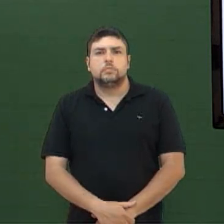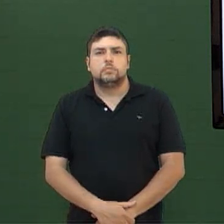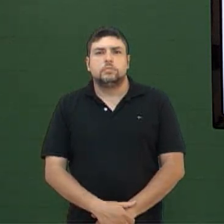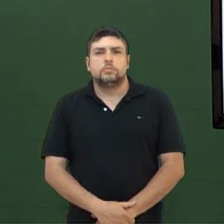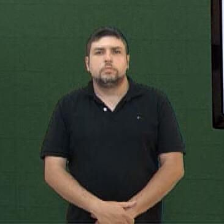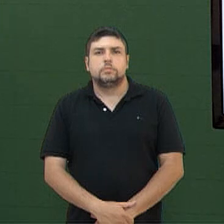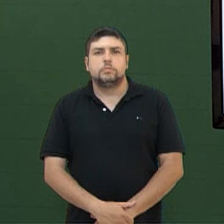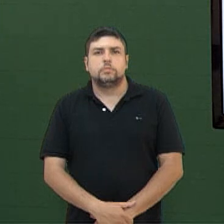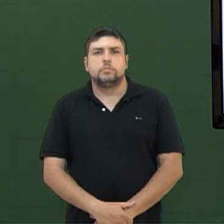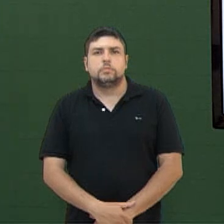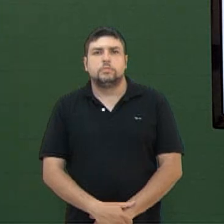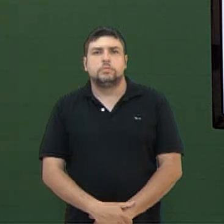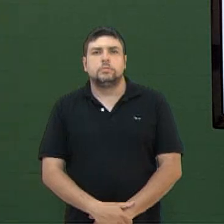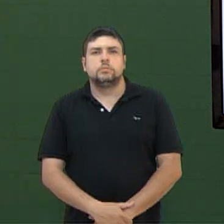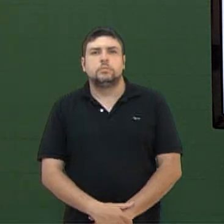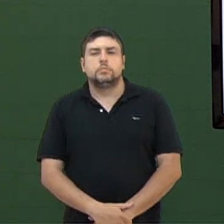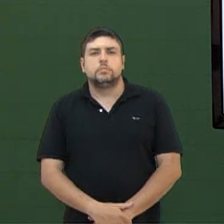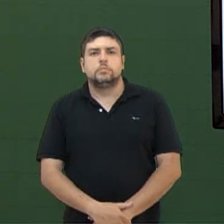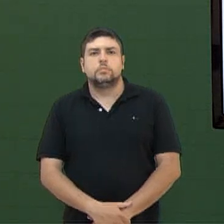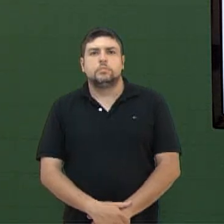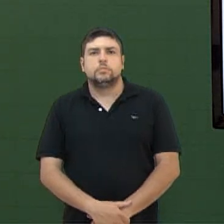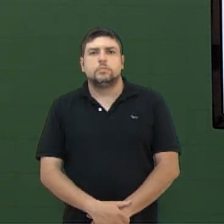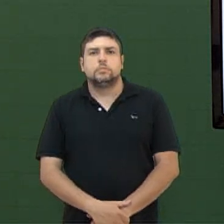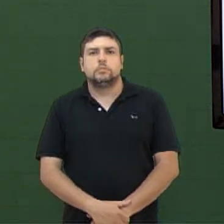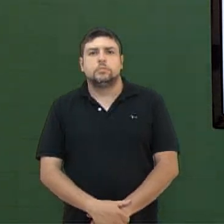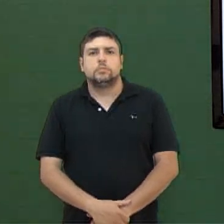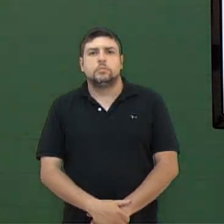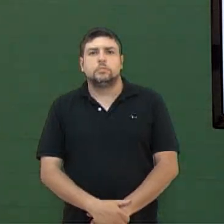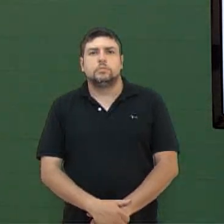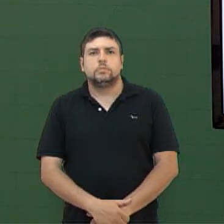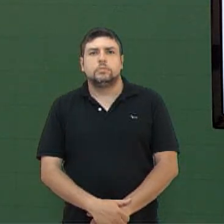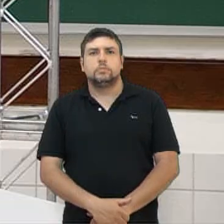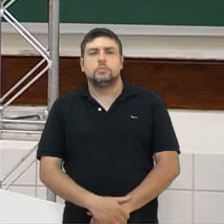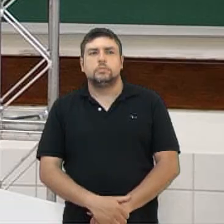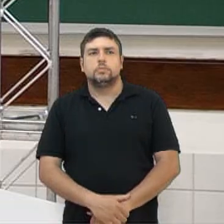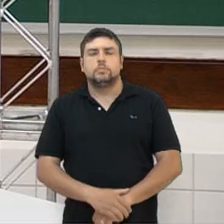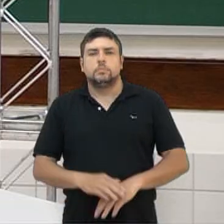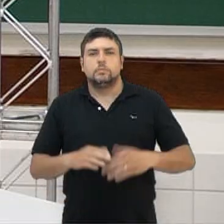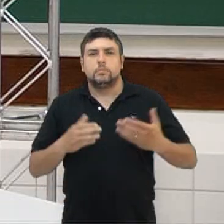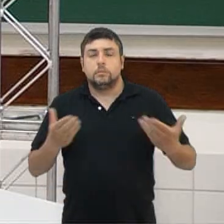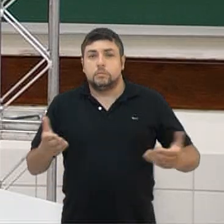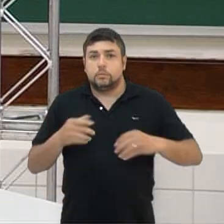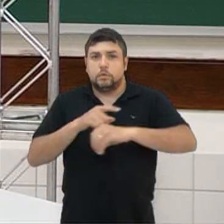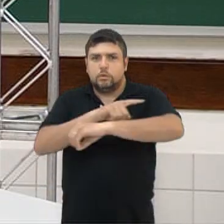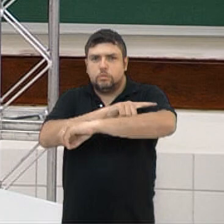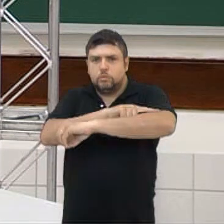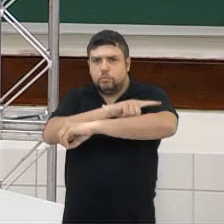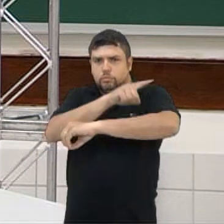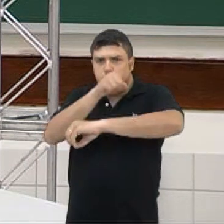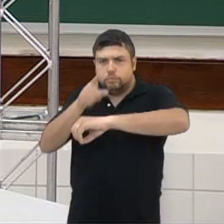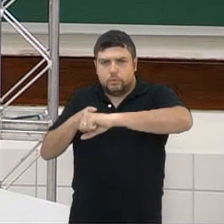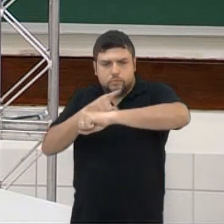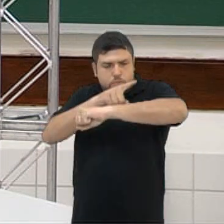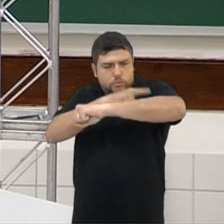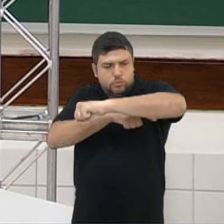vezes 0,6, 1,88 metros. Então, o pneu, contando o comprimento dele todo, vai